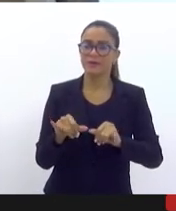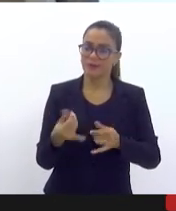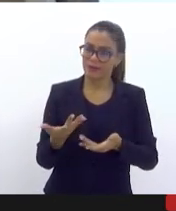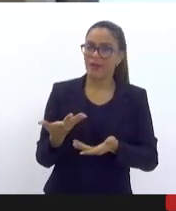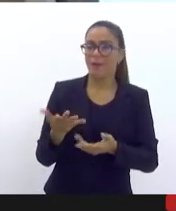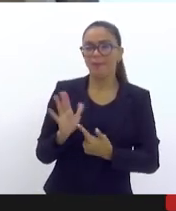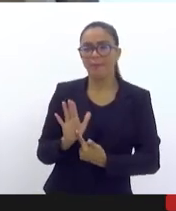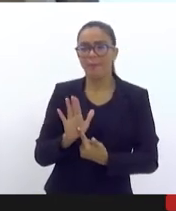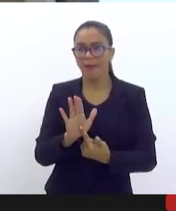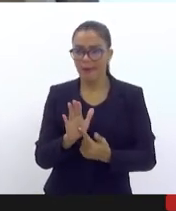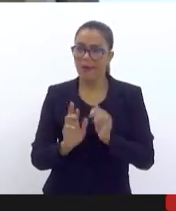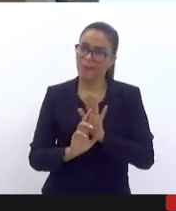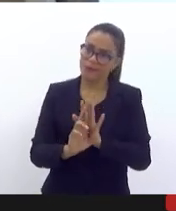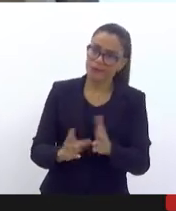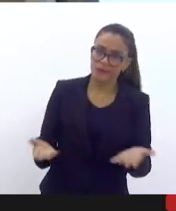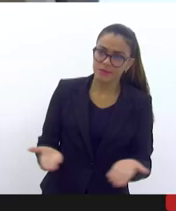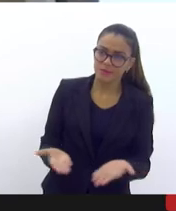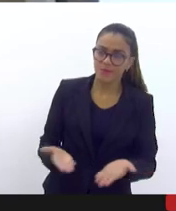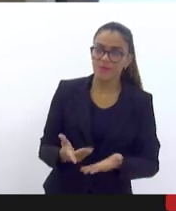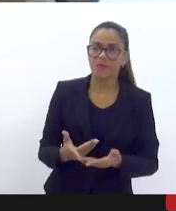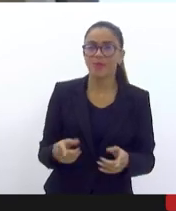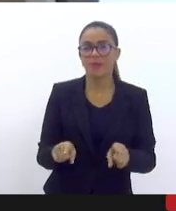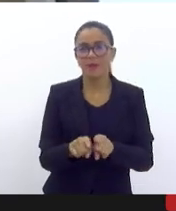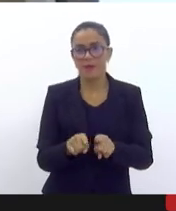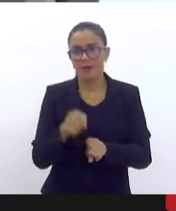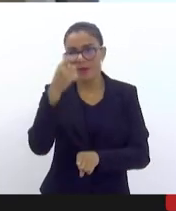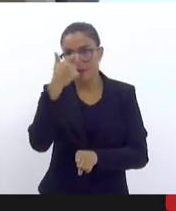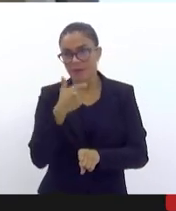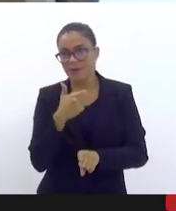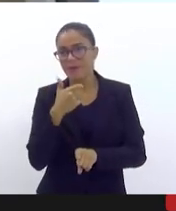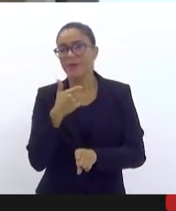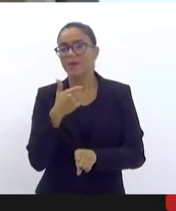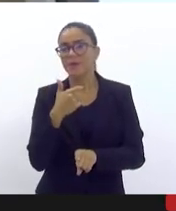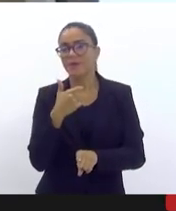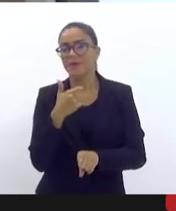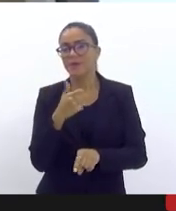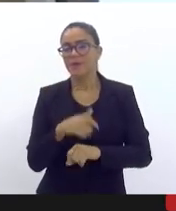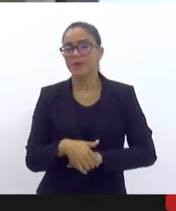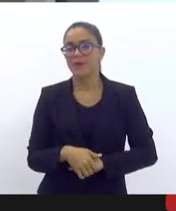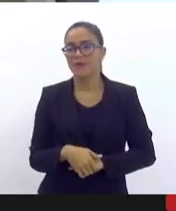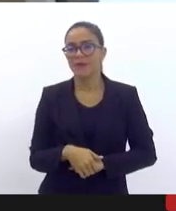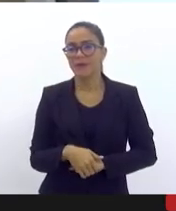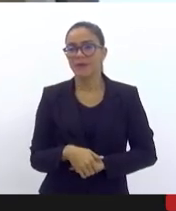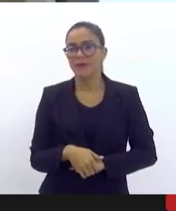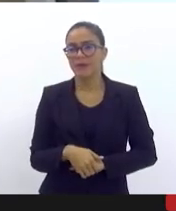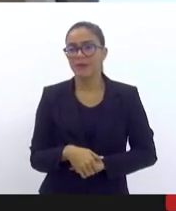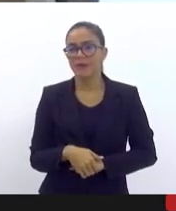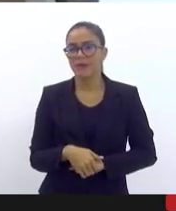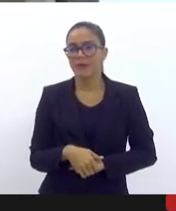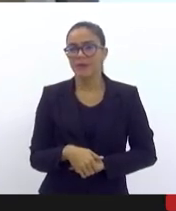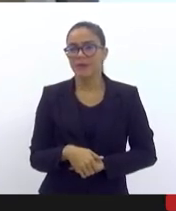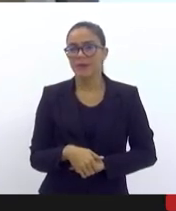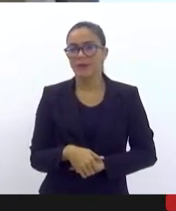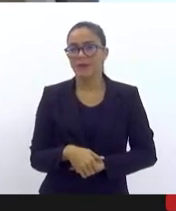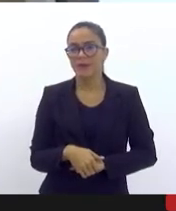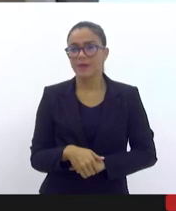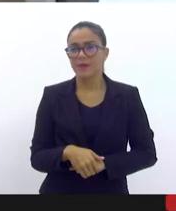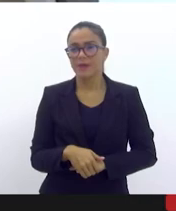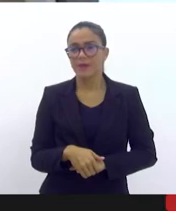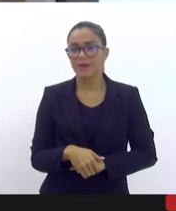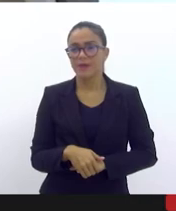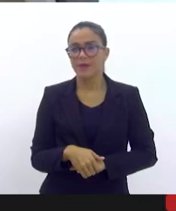representam hoje né Eu também tô assim questões de linha de linha